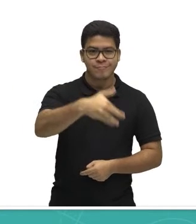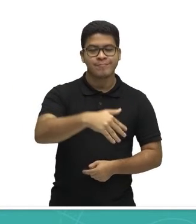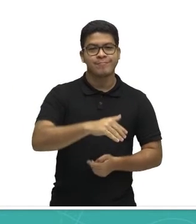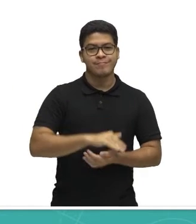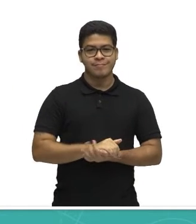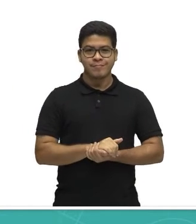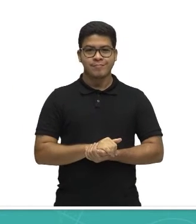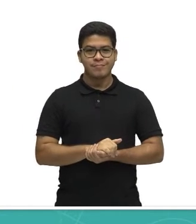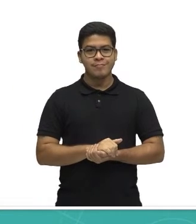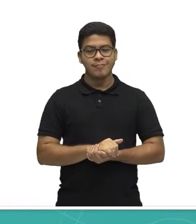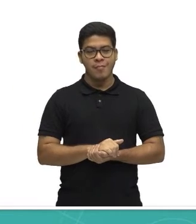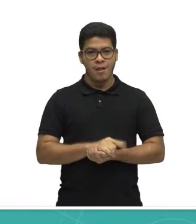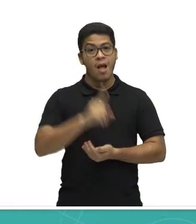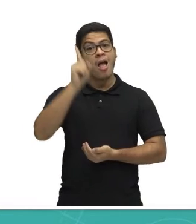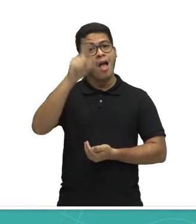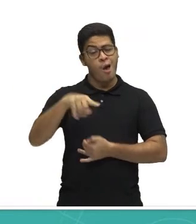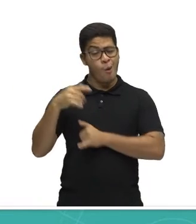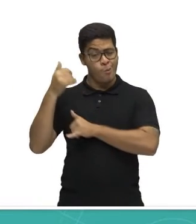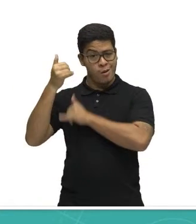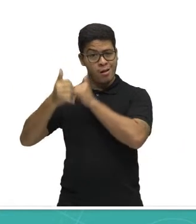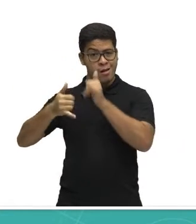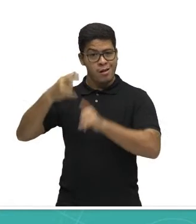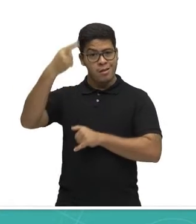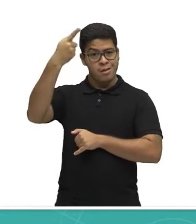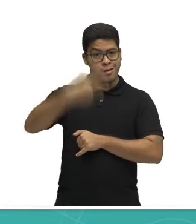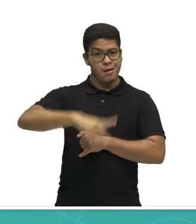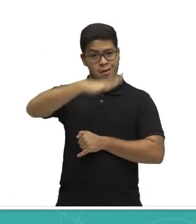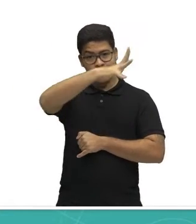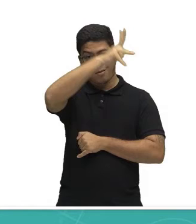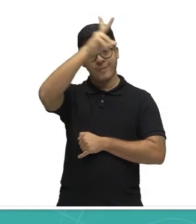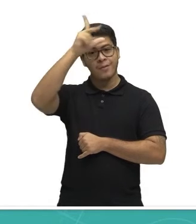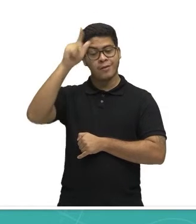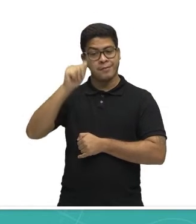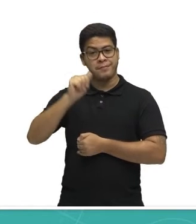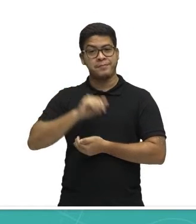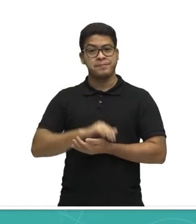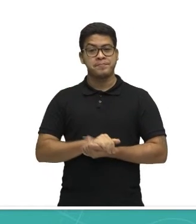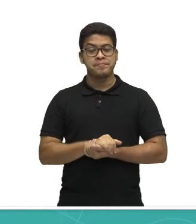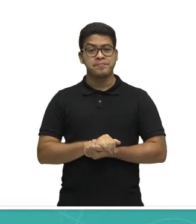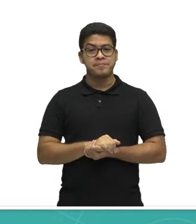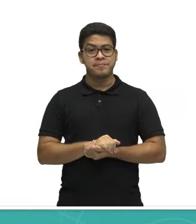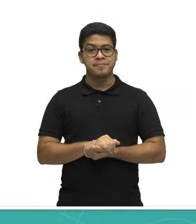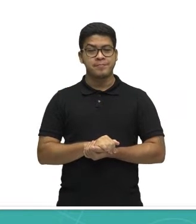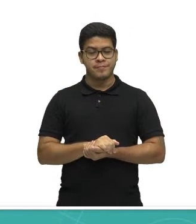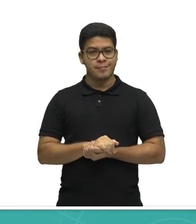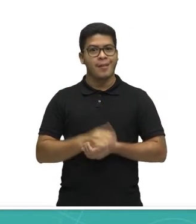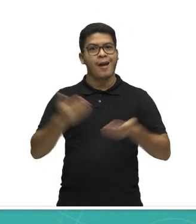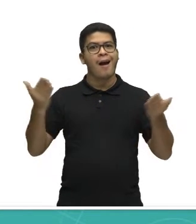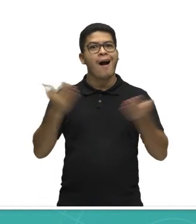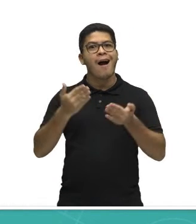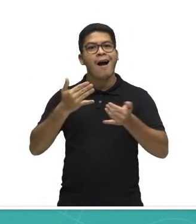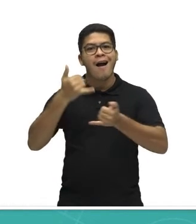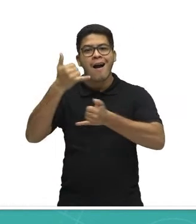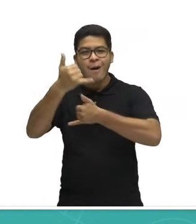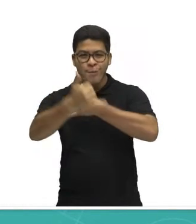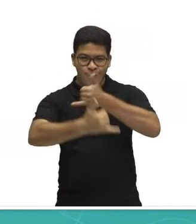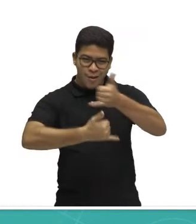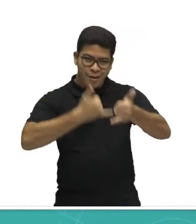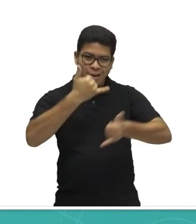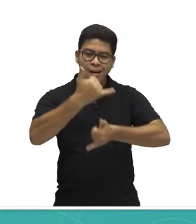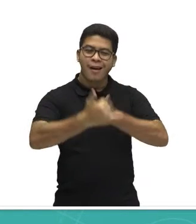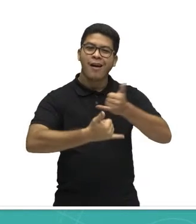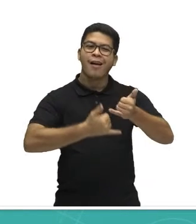lenda aqui também do Amazonas. E vamos falar agora sobre as brincadeiras. Sei que todos vocês já